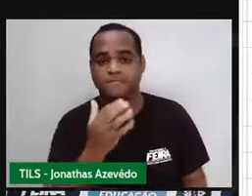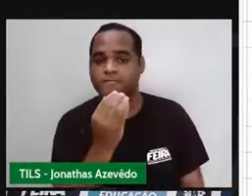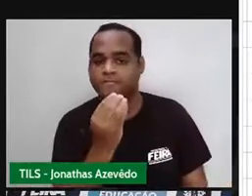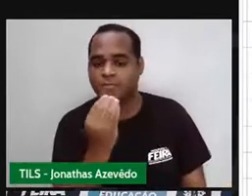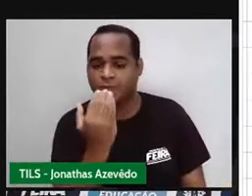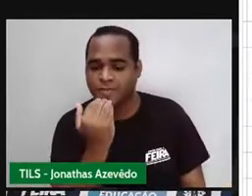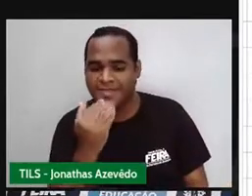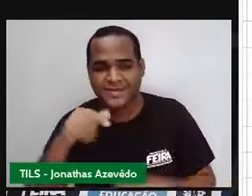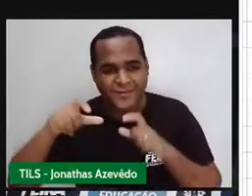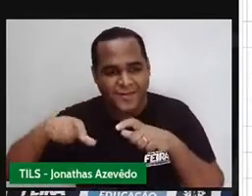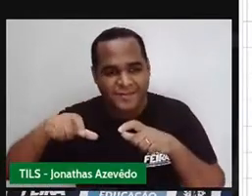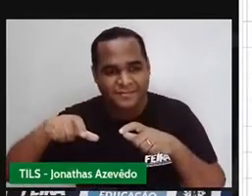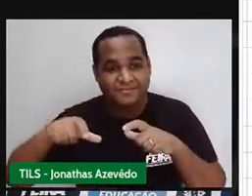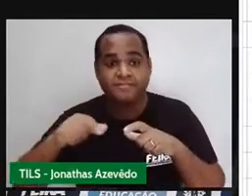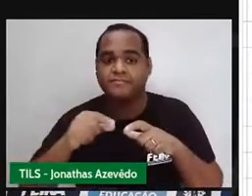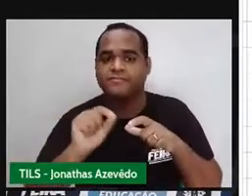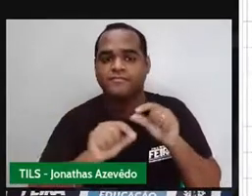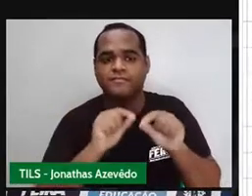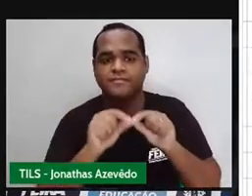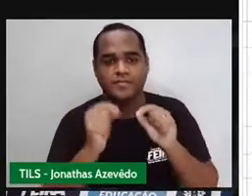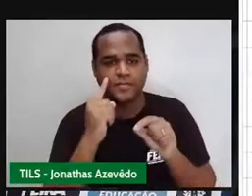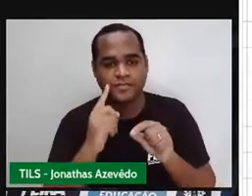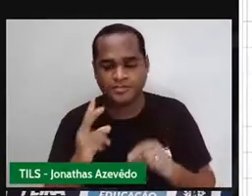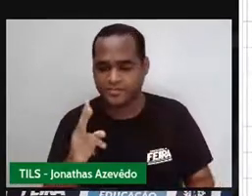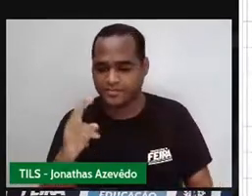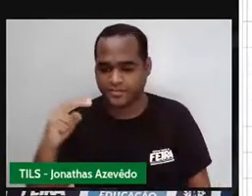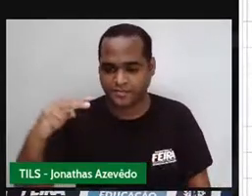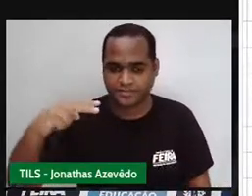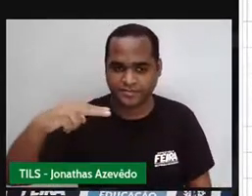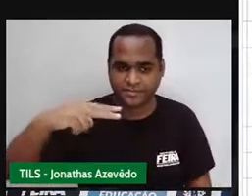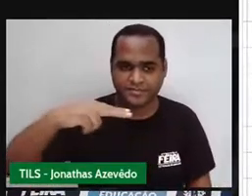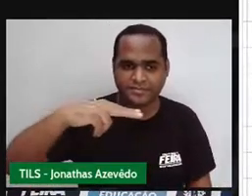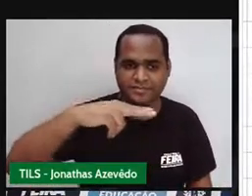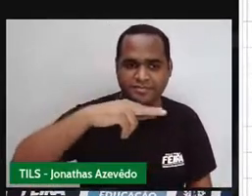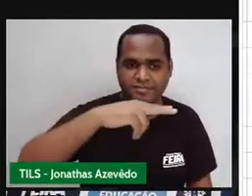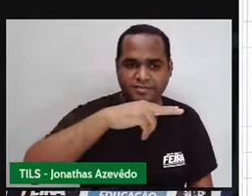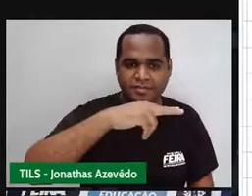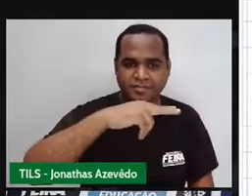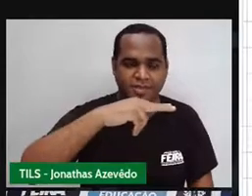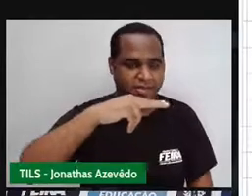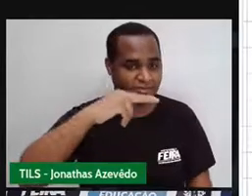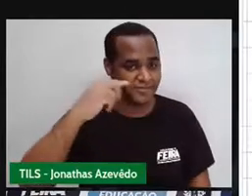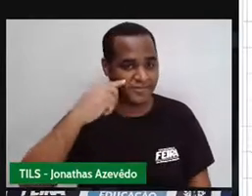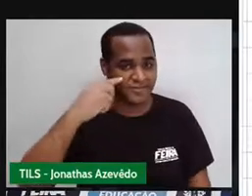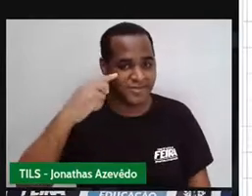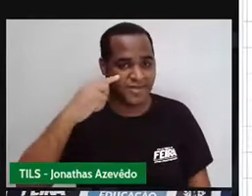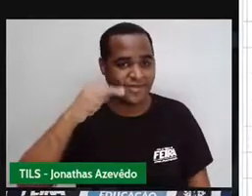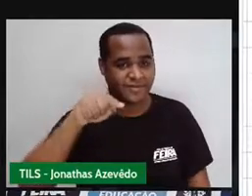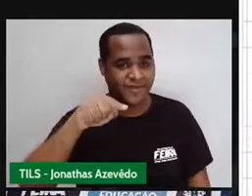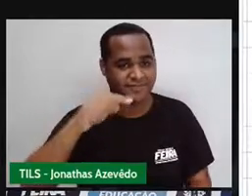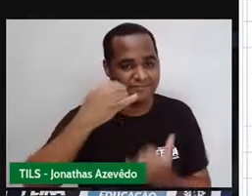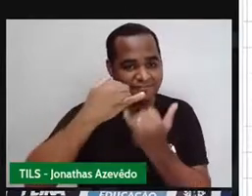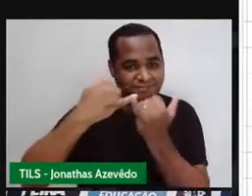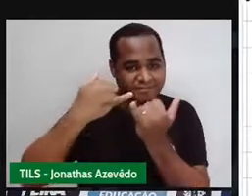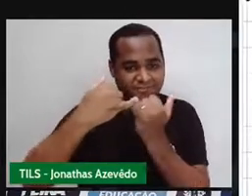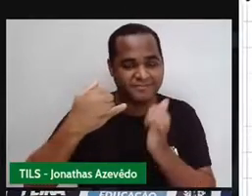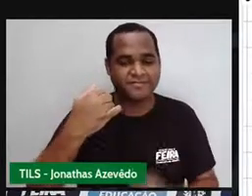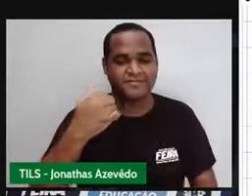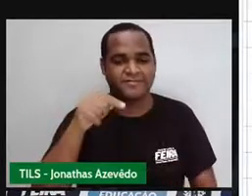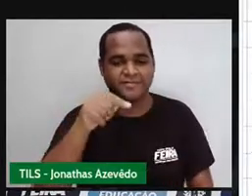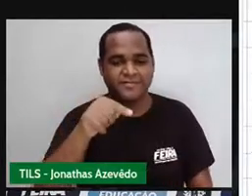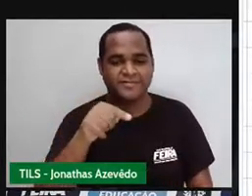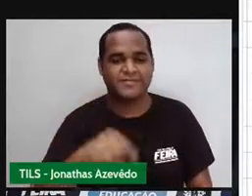cozinha qual recorte eu vou cortar a cozinha aqui ó essa figura da cozinha eu vou cortar